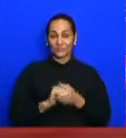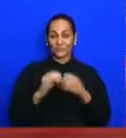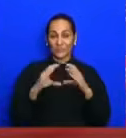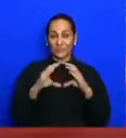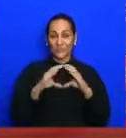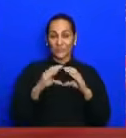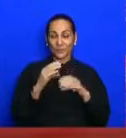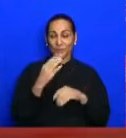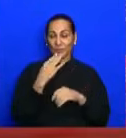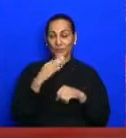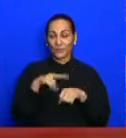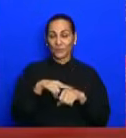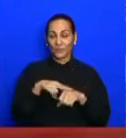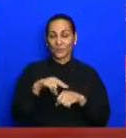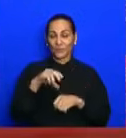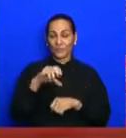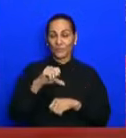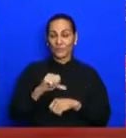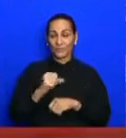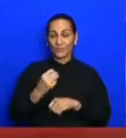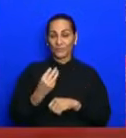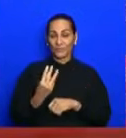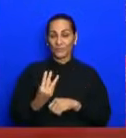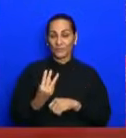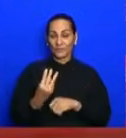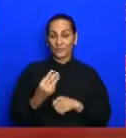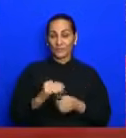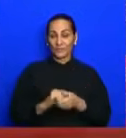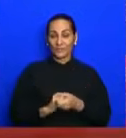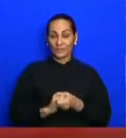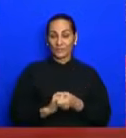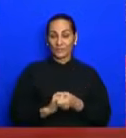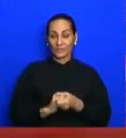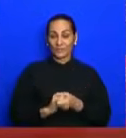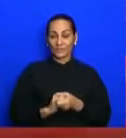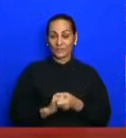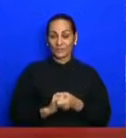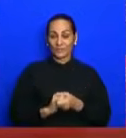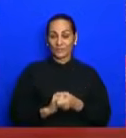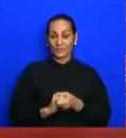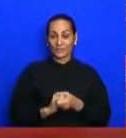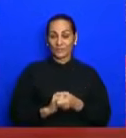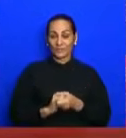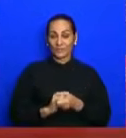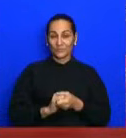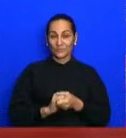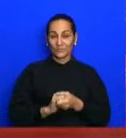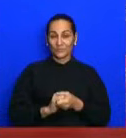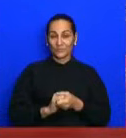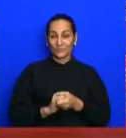Bola verde número 93. Verde 93.